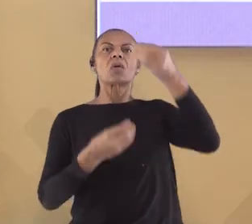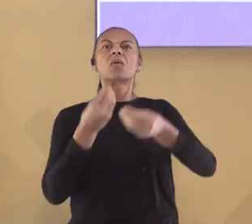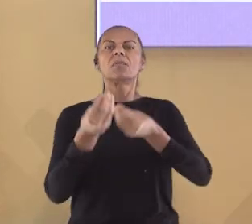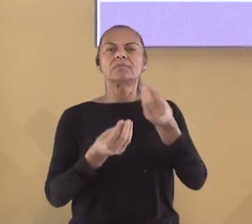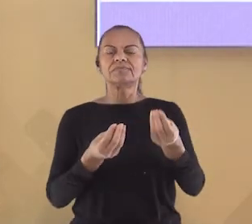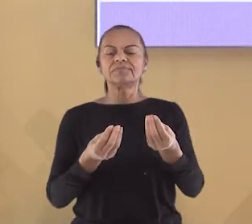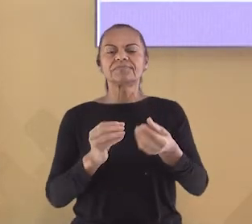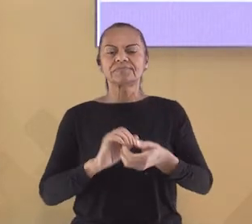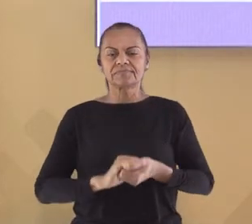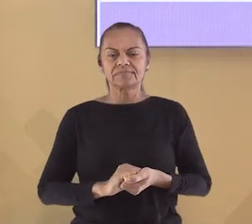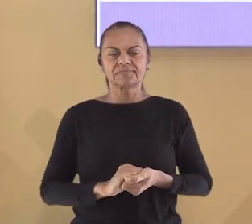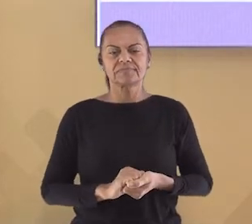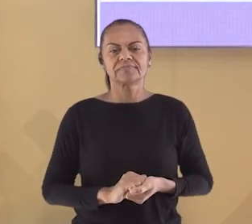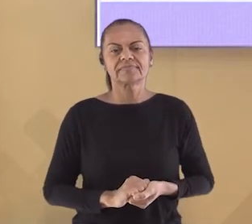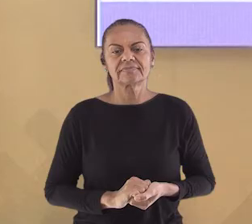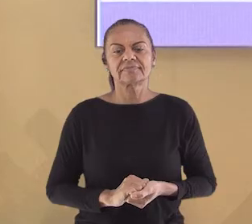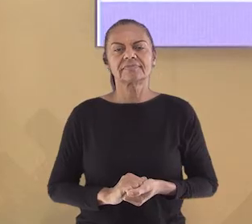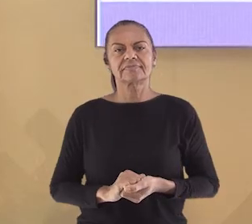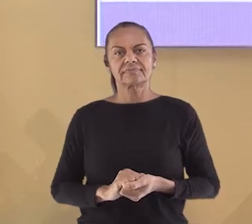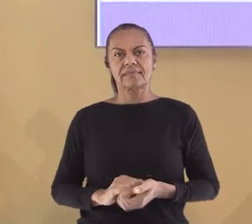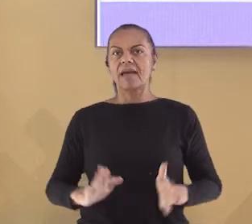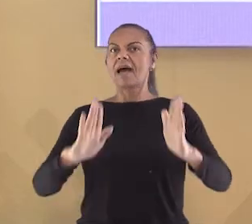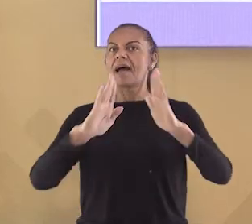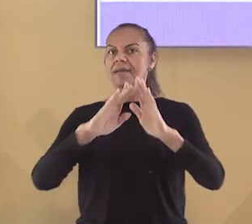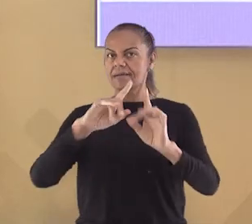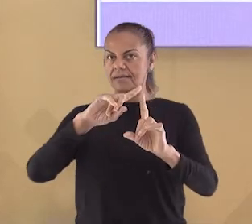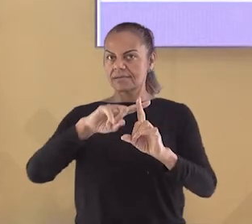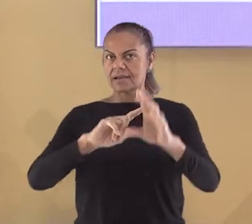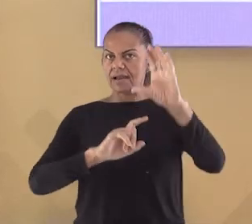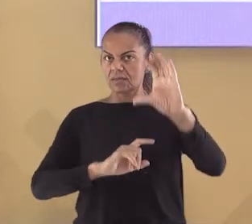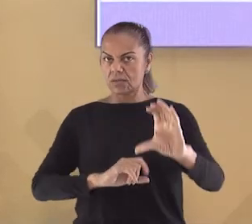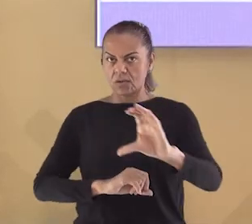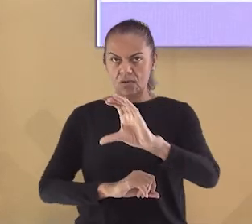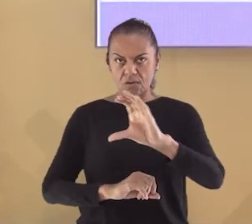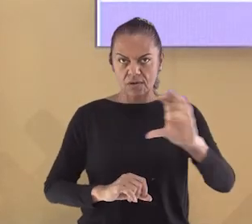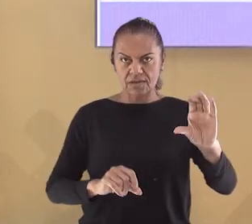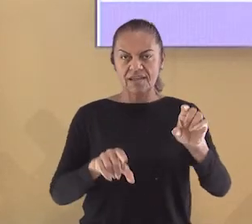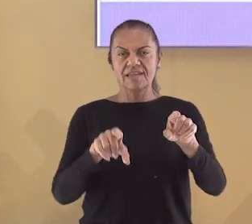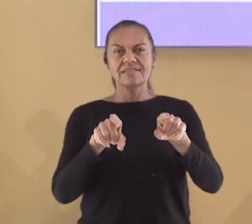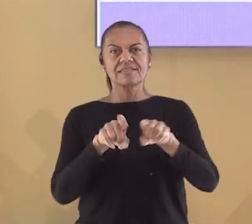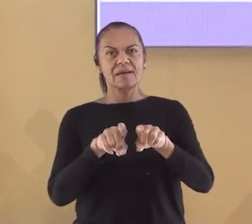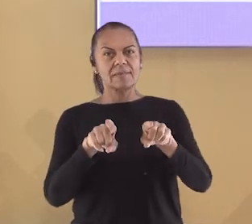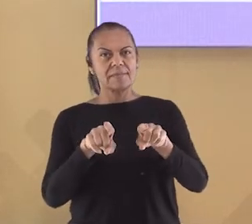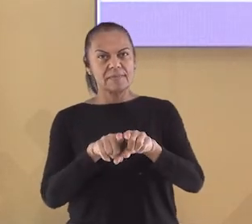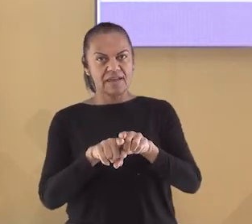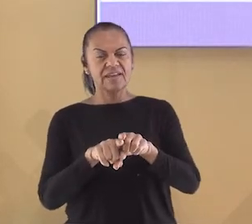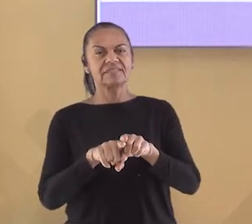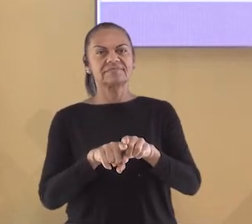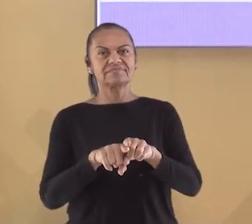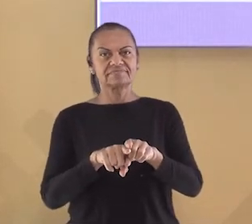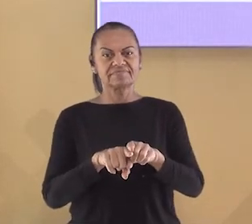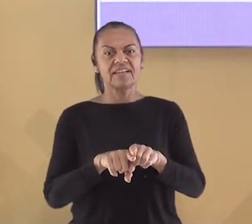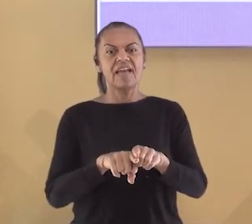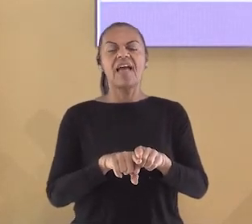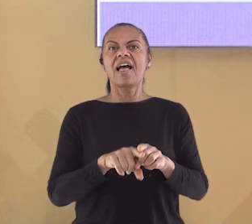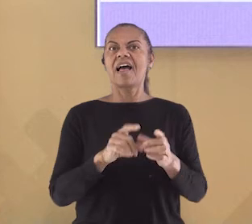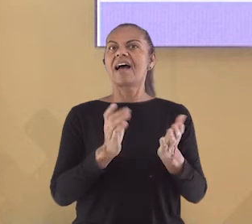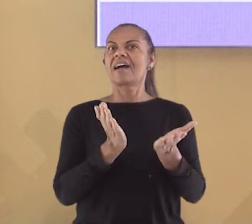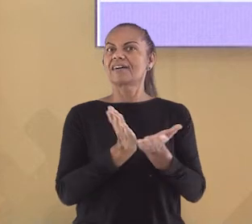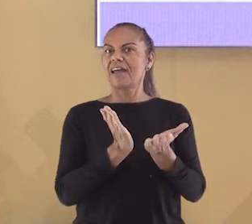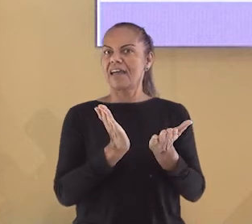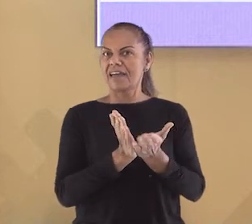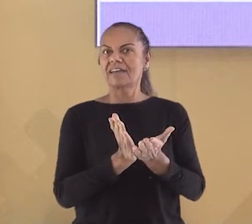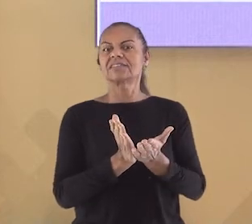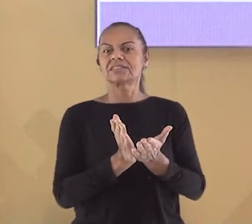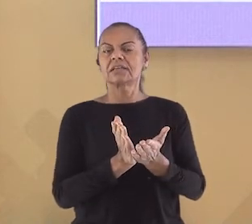Olha, as religiões que realizam o batismo é a Igreja Católica e a Igreja Evangélica e